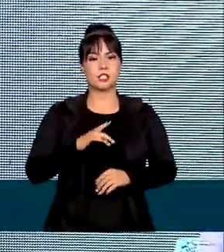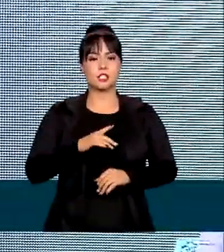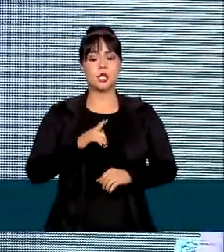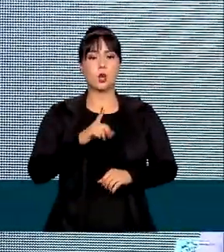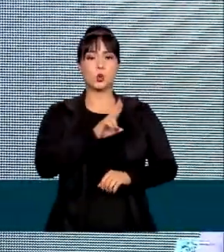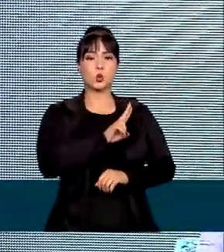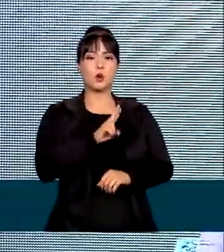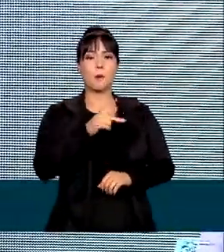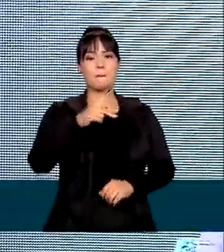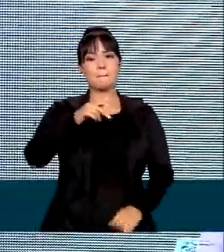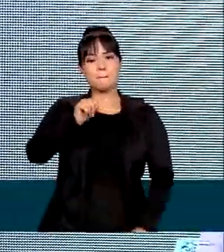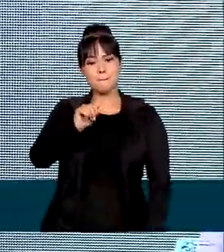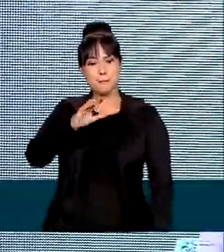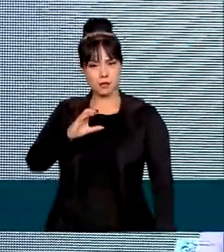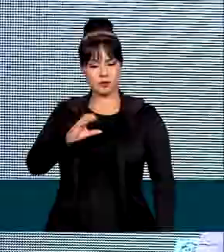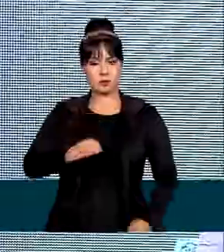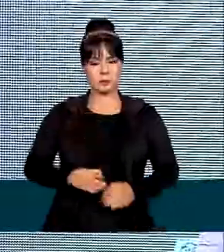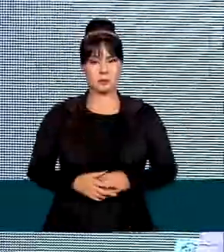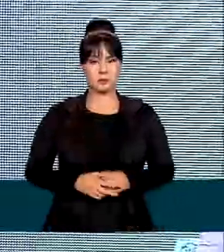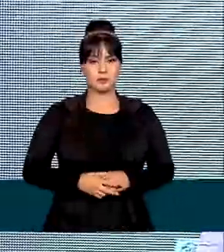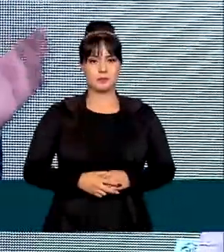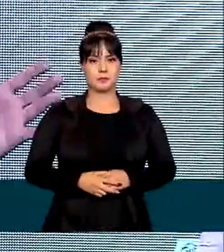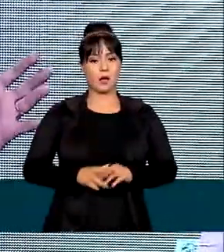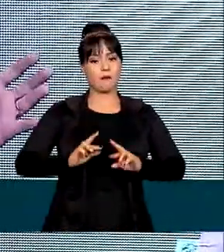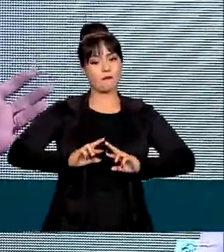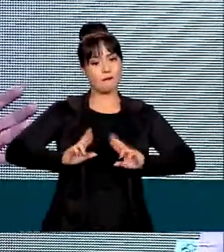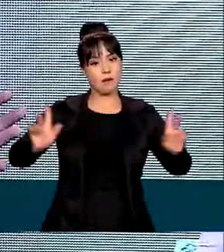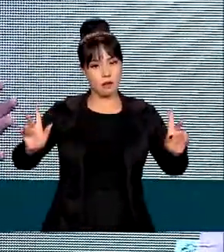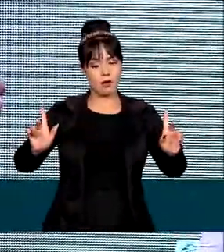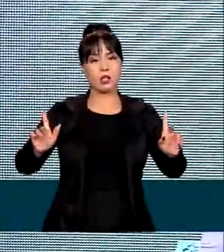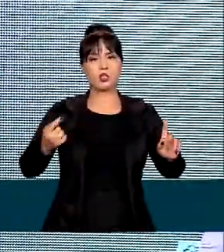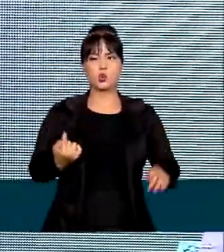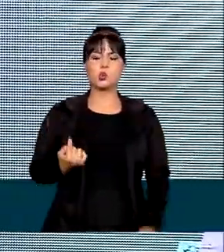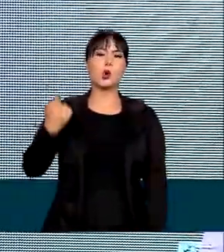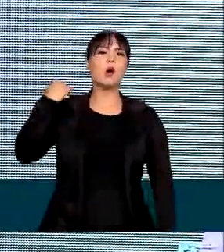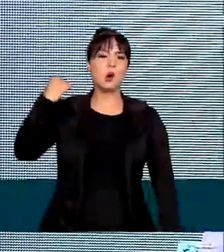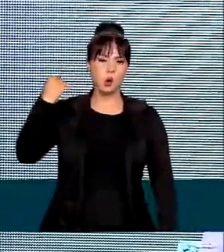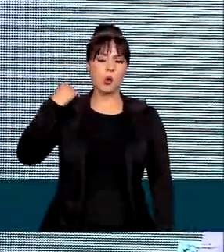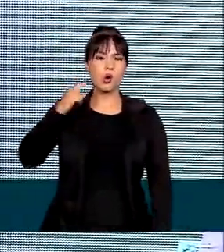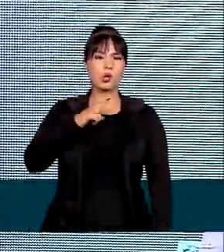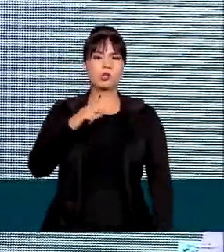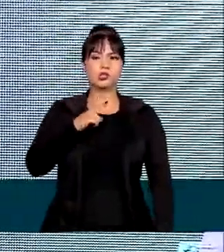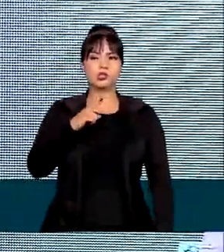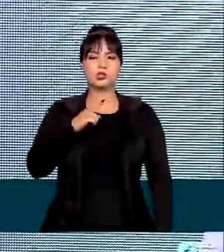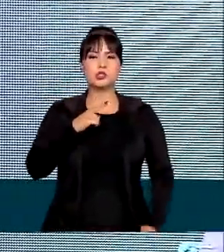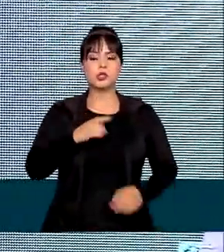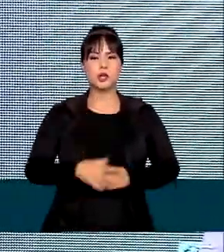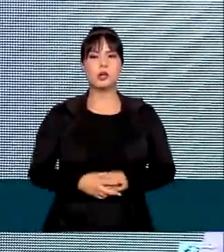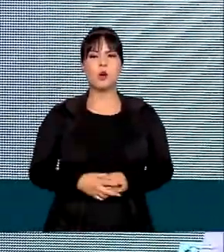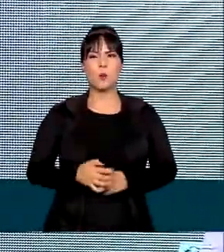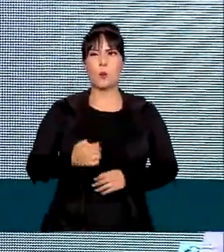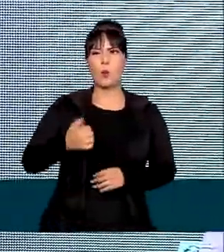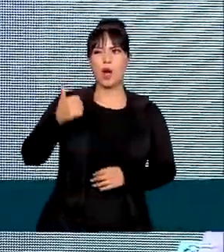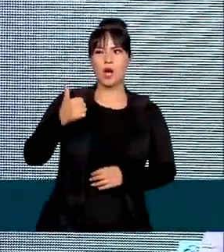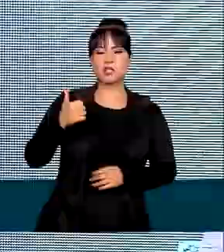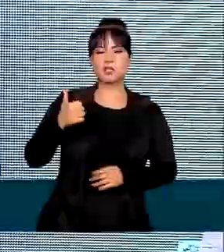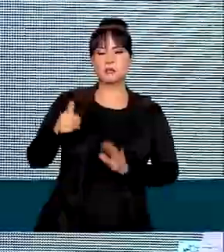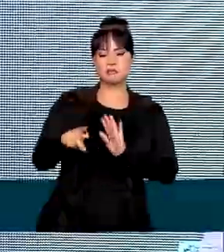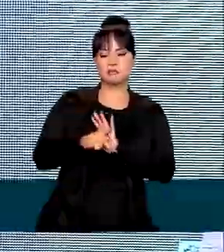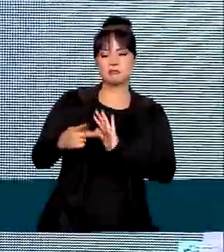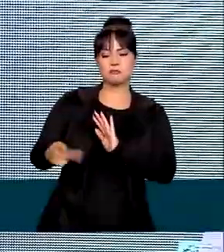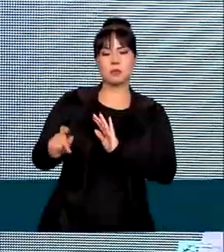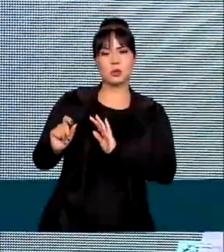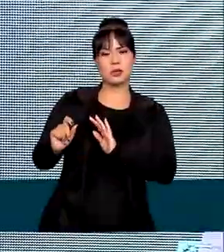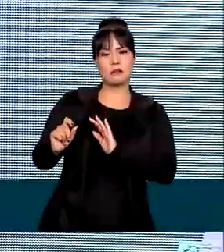chamando do Novo Pack e diferente do anterior que tinha quase que exclusivamente